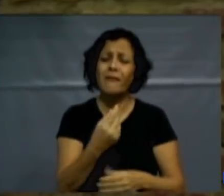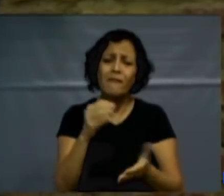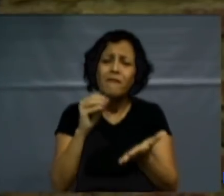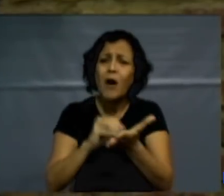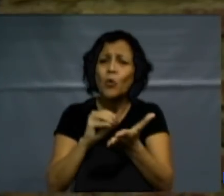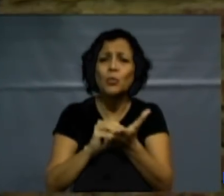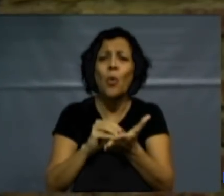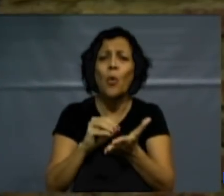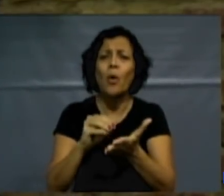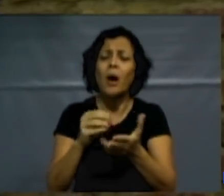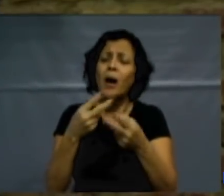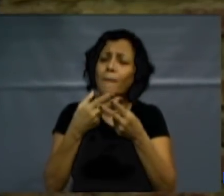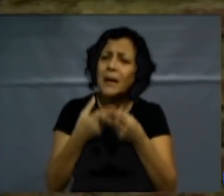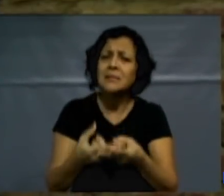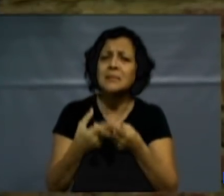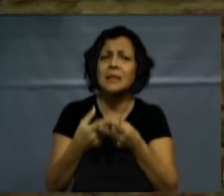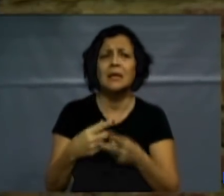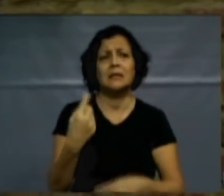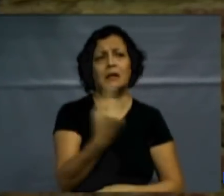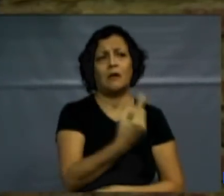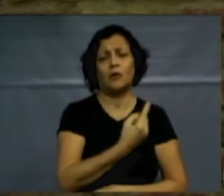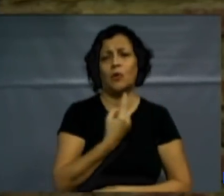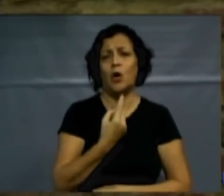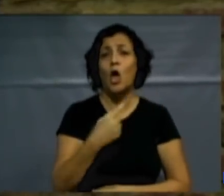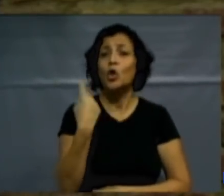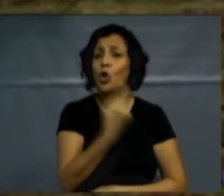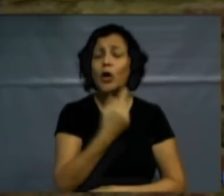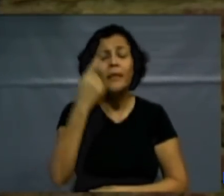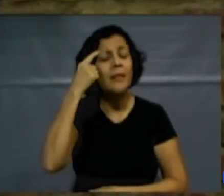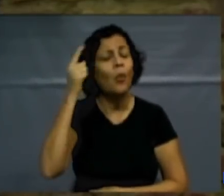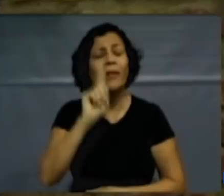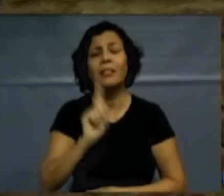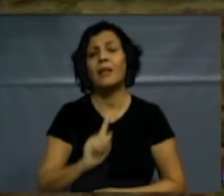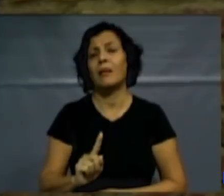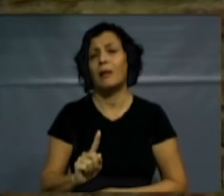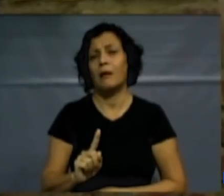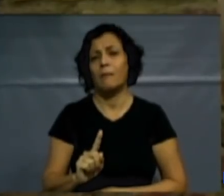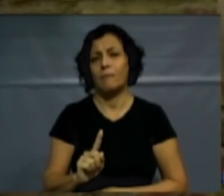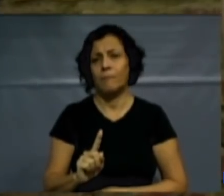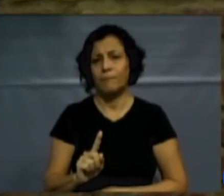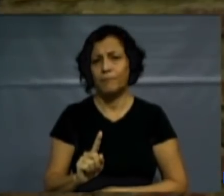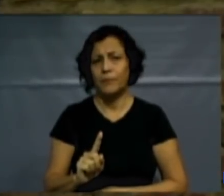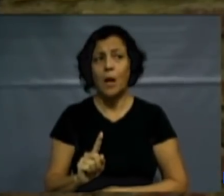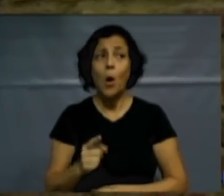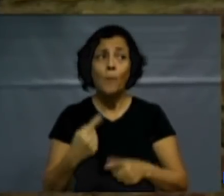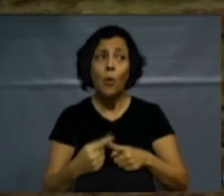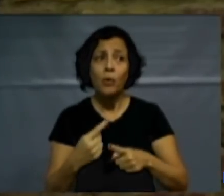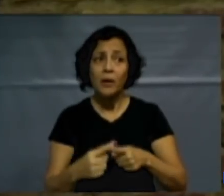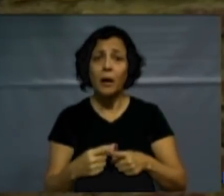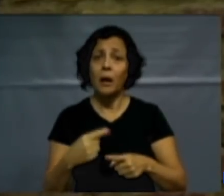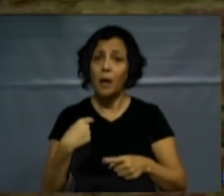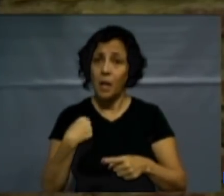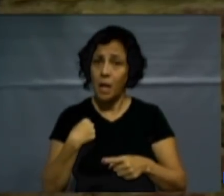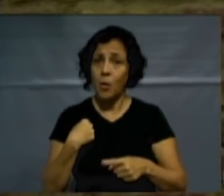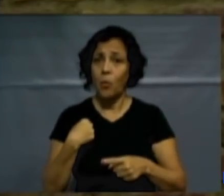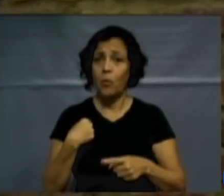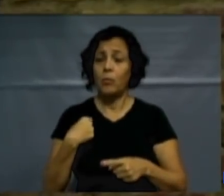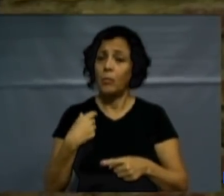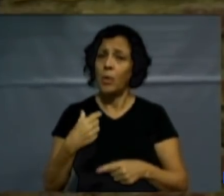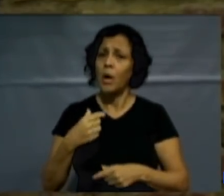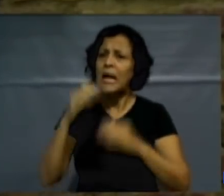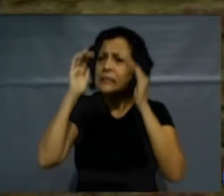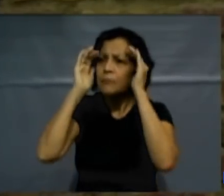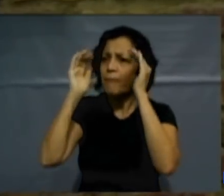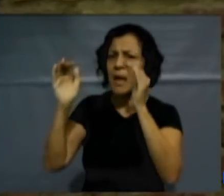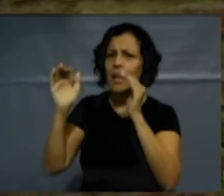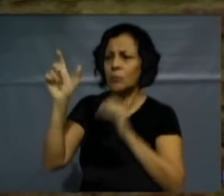parte. Uma má interpretação de nossa parte. Não estou vindo aqui a defesa, porque eu acho que cada um tem a sua opinião. Mas quando eu